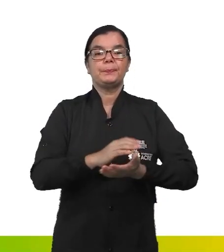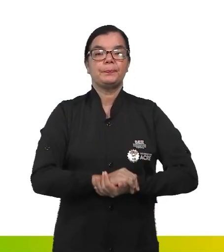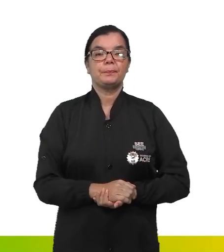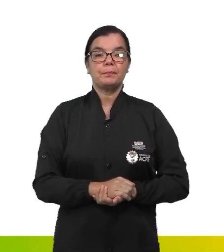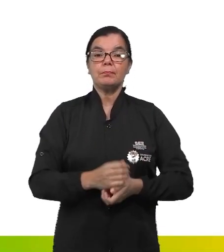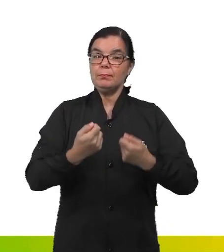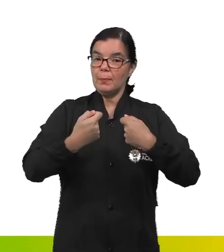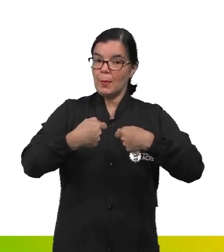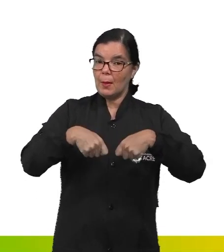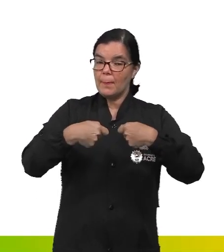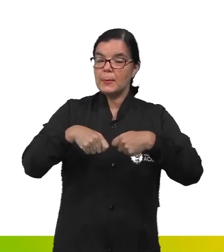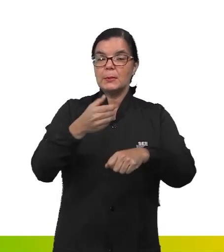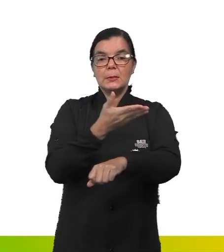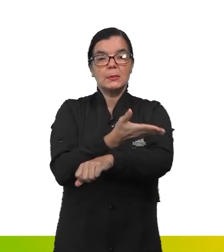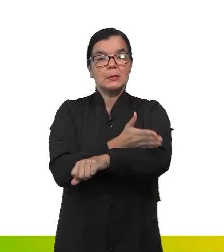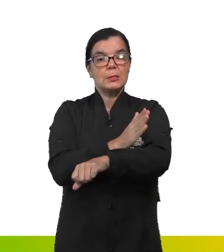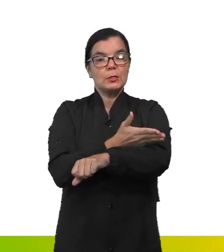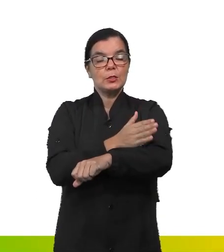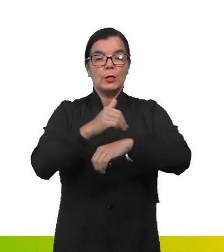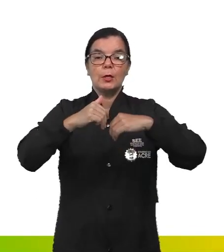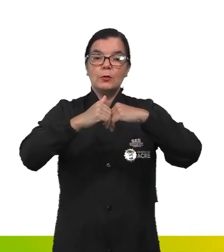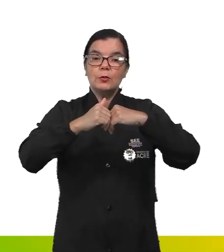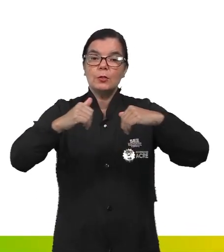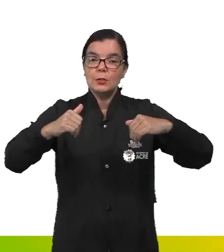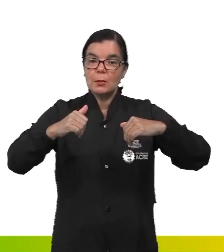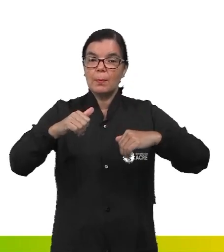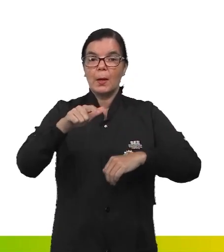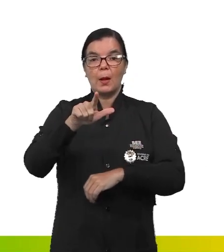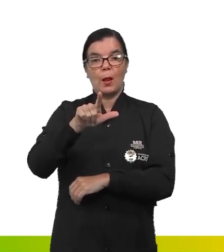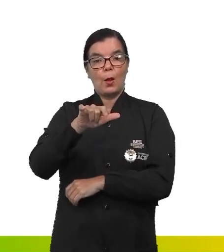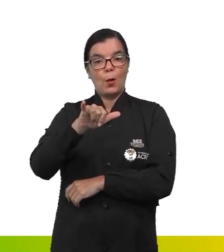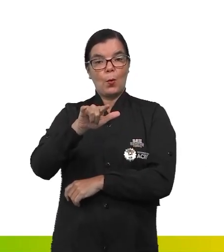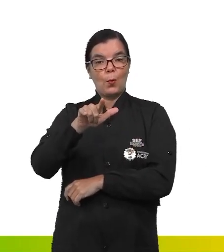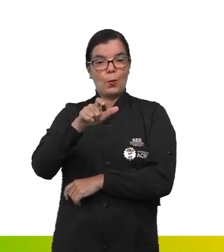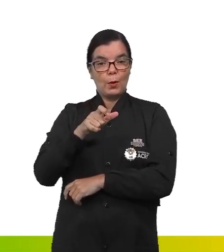gente precisa ter a prática de separar o lixo,